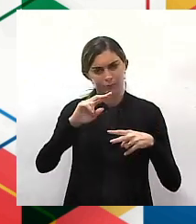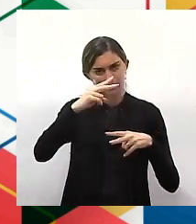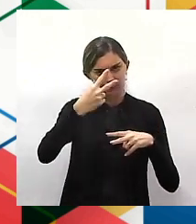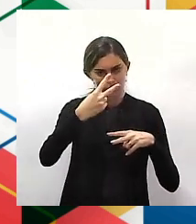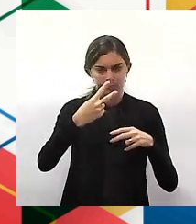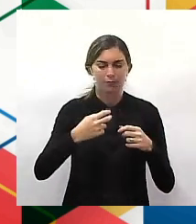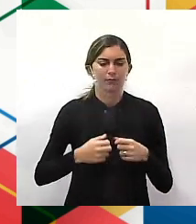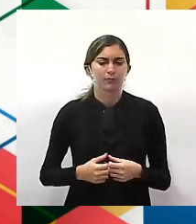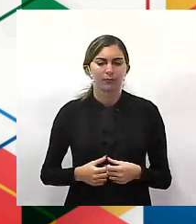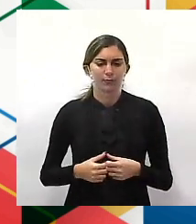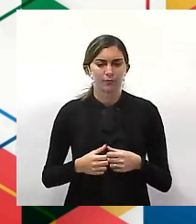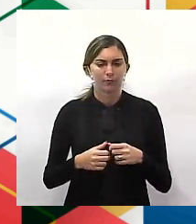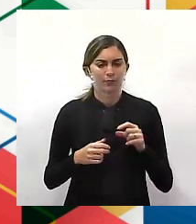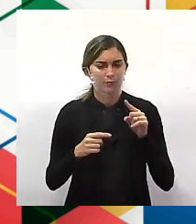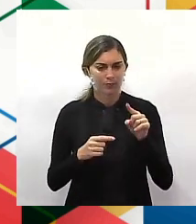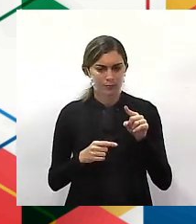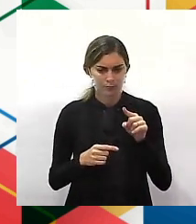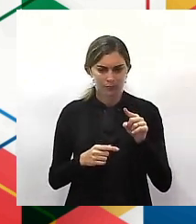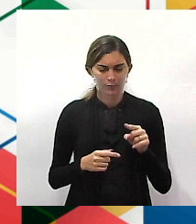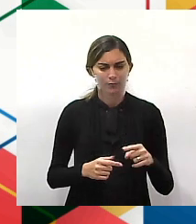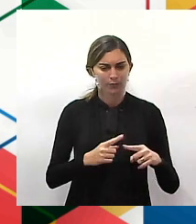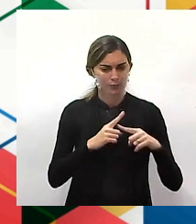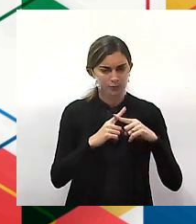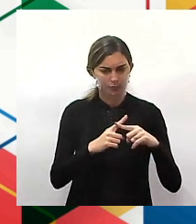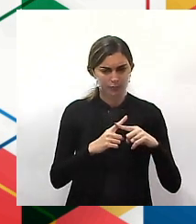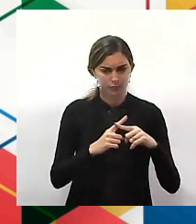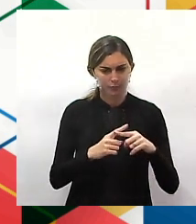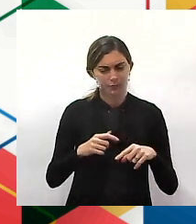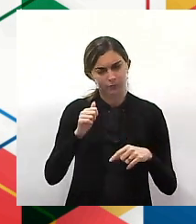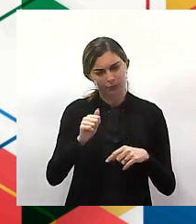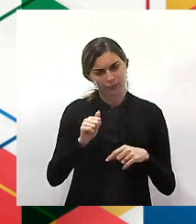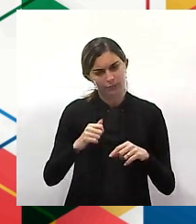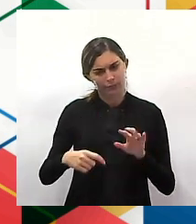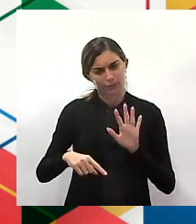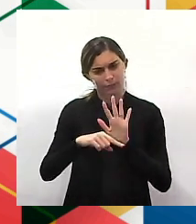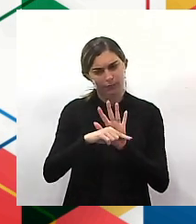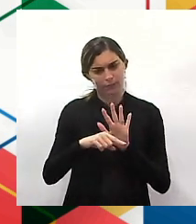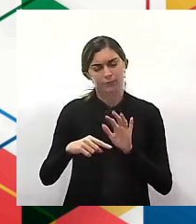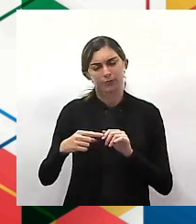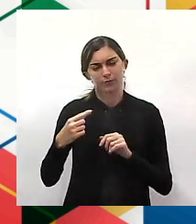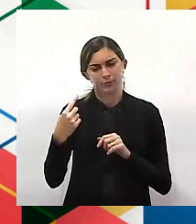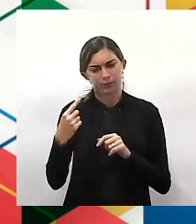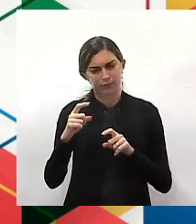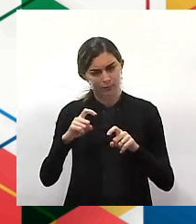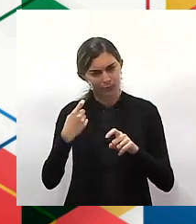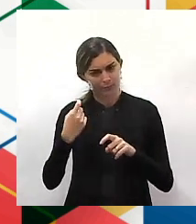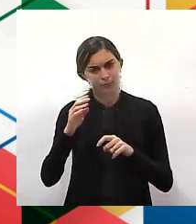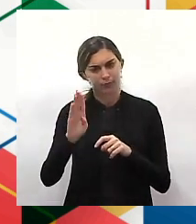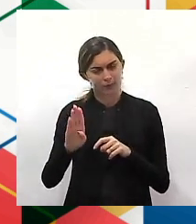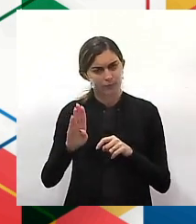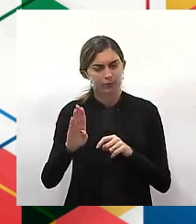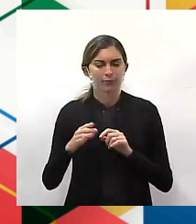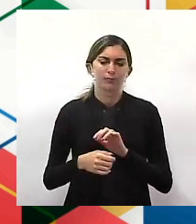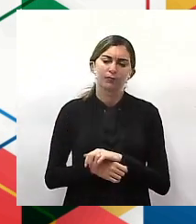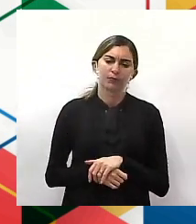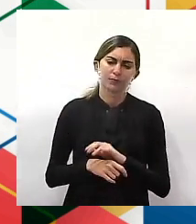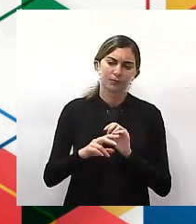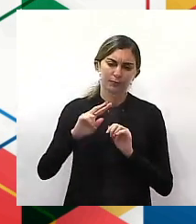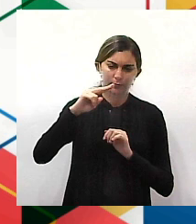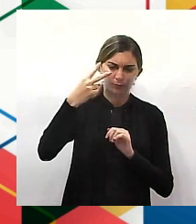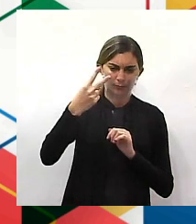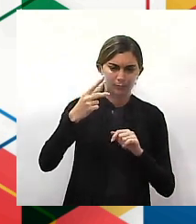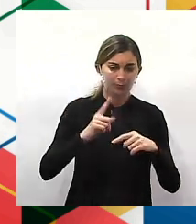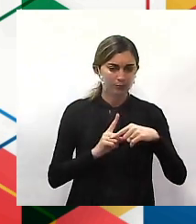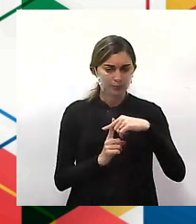que ela é a hipotenusa, você vai pegar um cateto, elevar ao quadrado, um cateto é xa menos xb ao